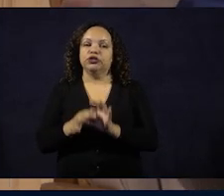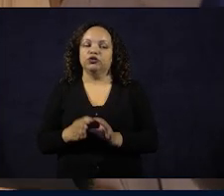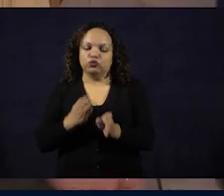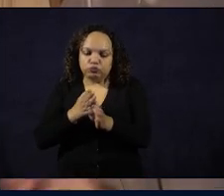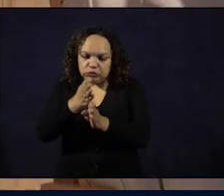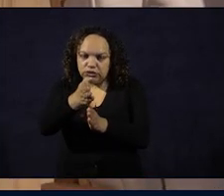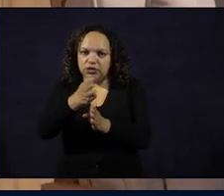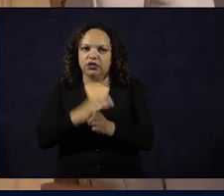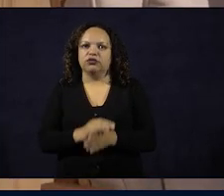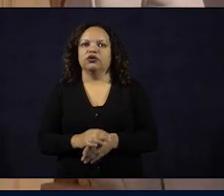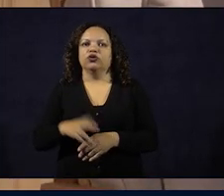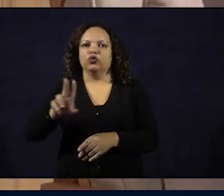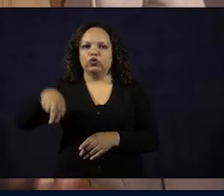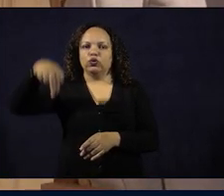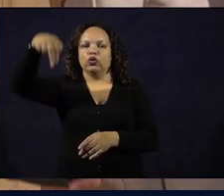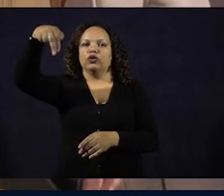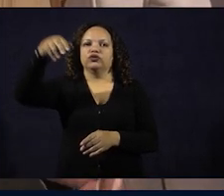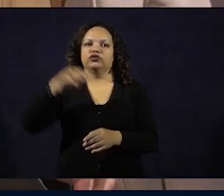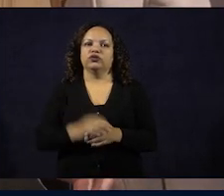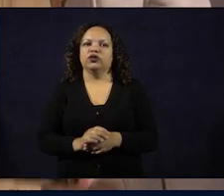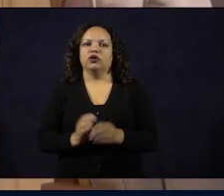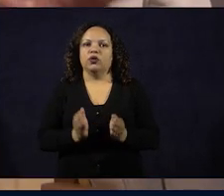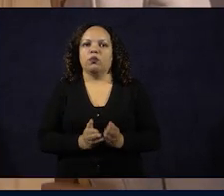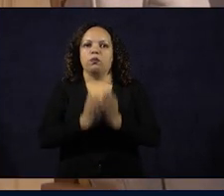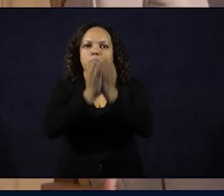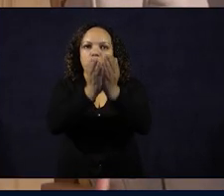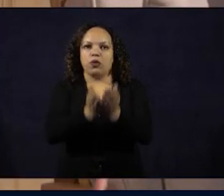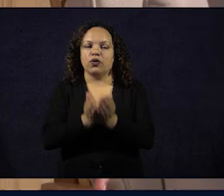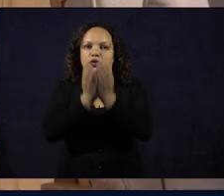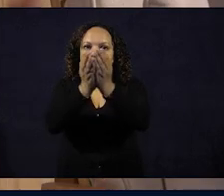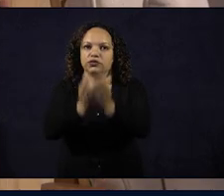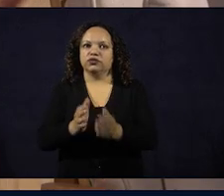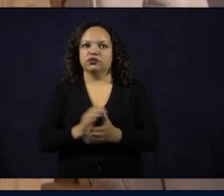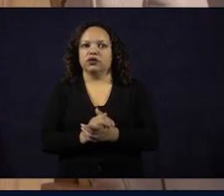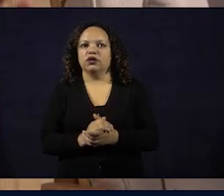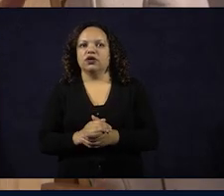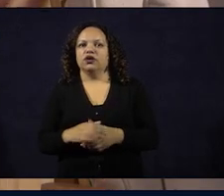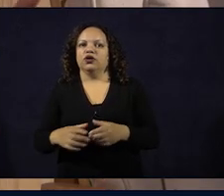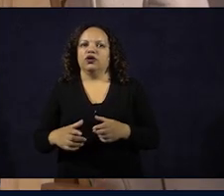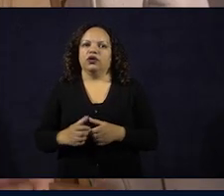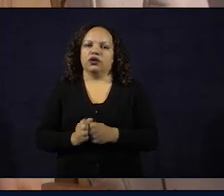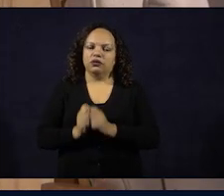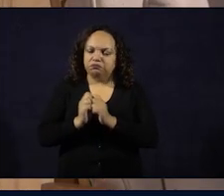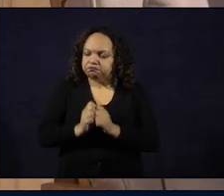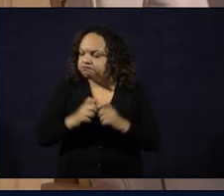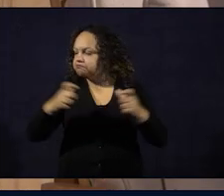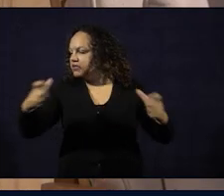portuário na região norte. Nós temos hoje portos fluviais em Miritituba, grandes trades, o